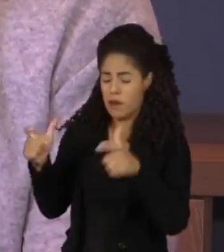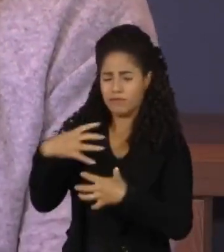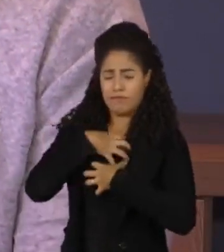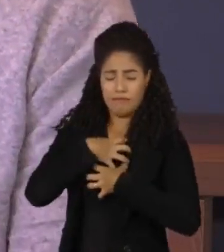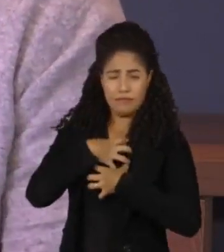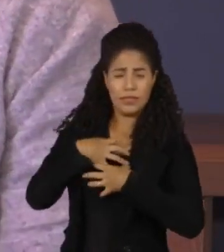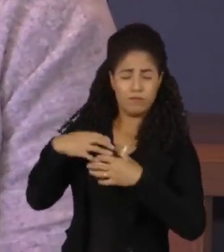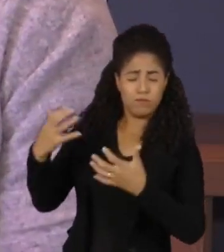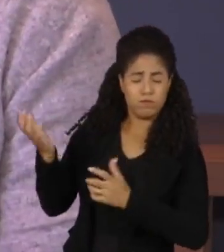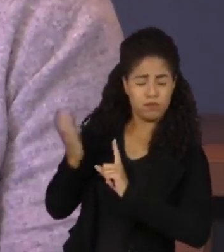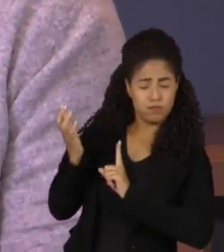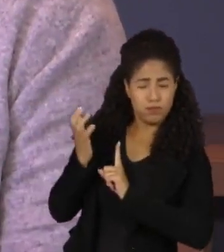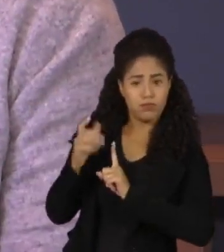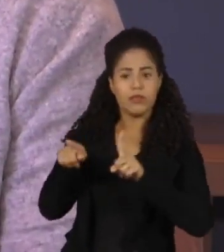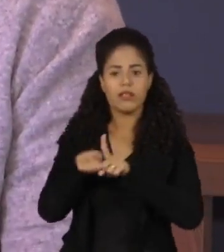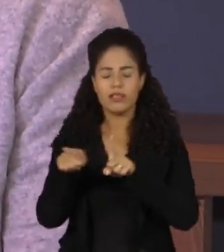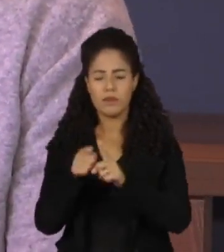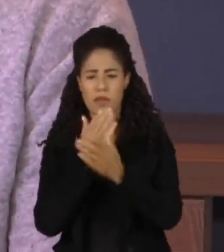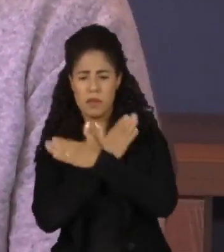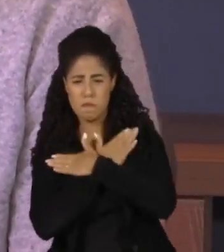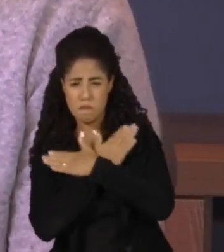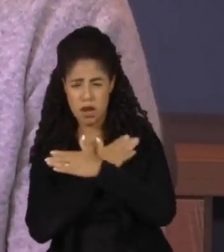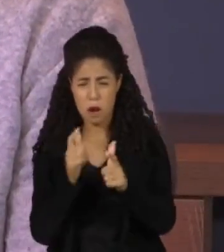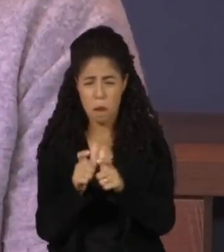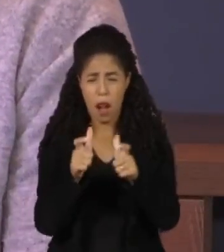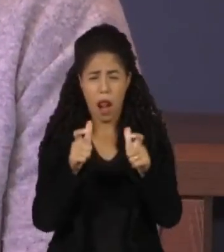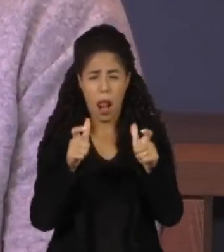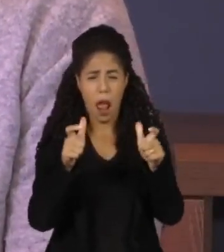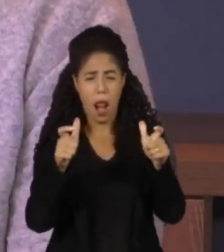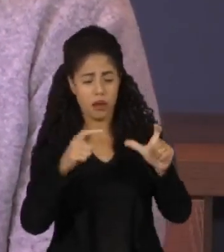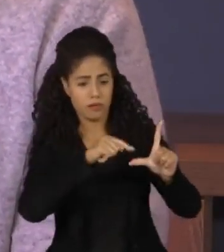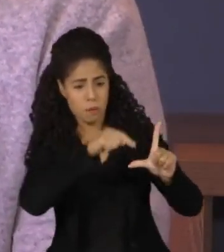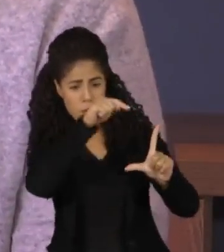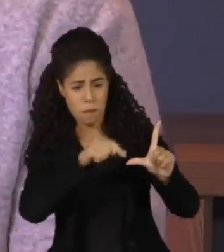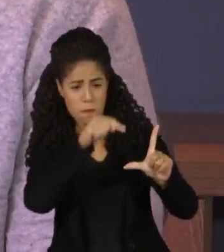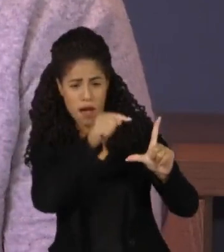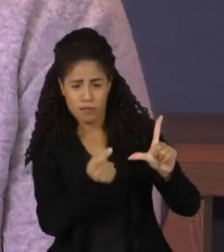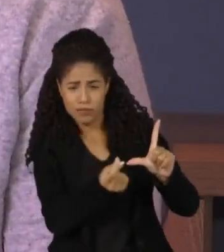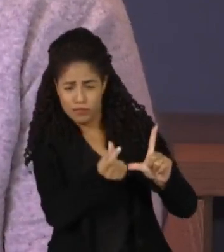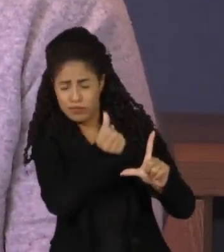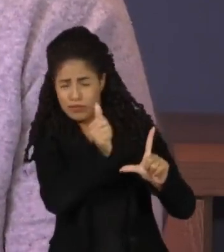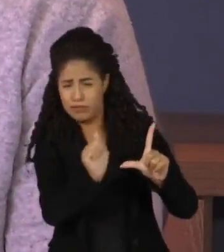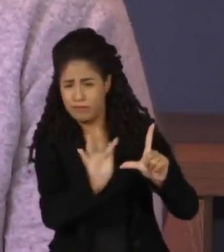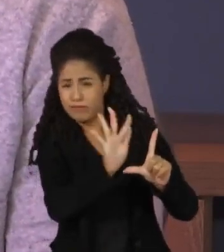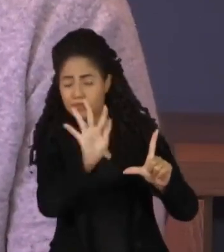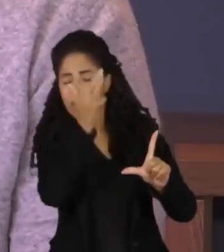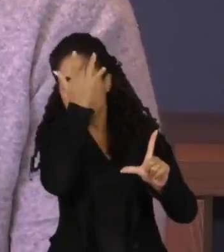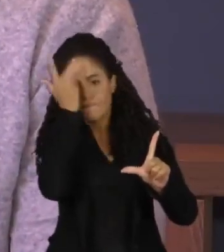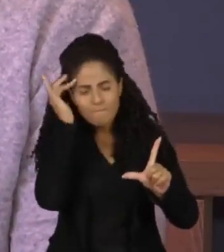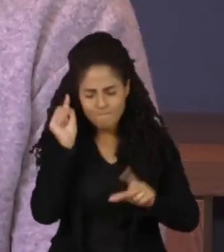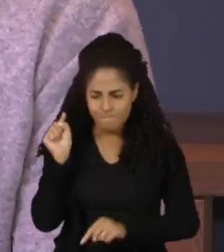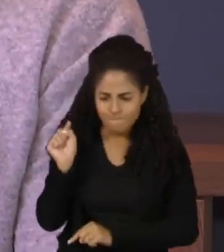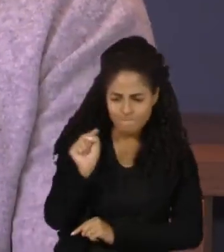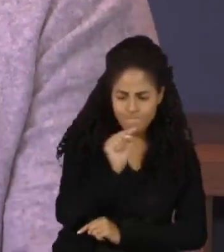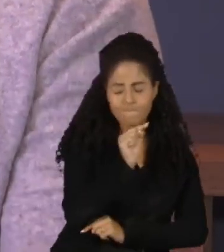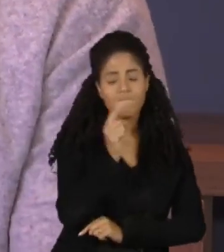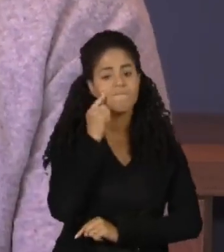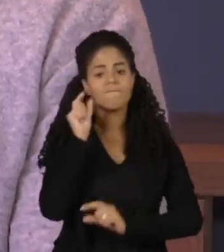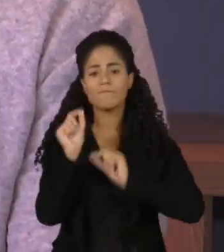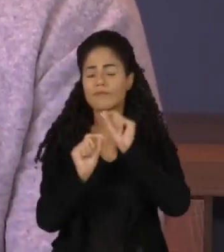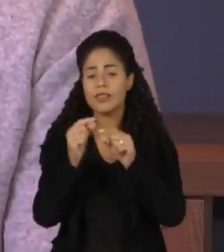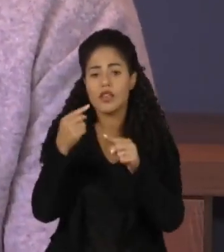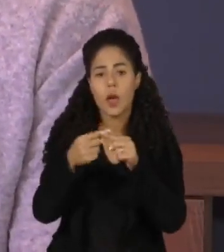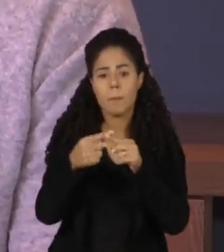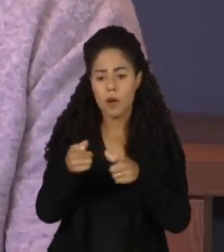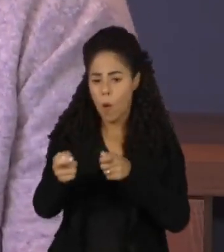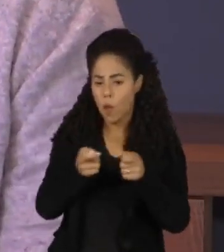desemprego, porque gerou uma inflação para as pessoas, inflação de preços, porque as pessoas tiveram uma